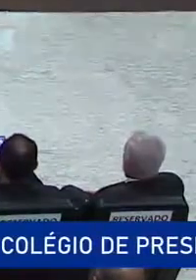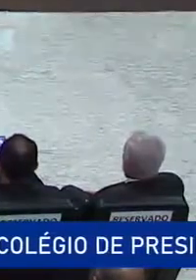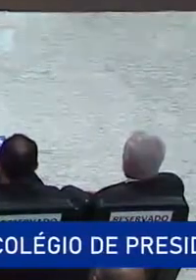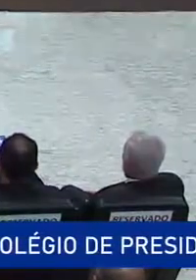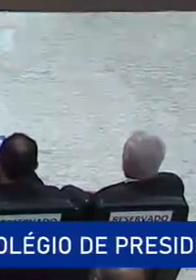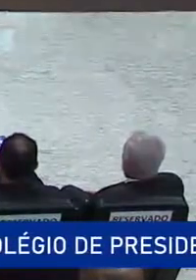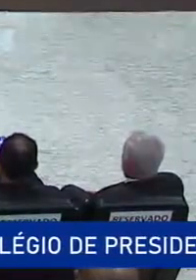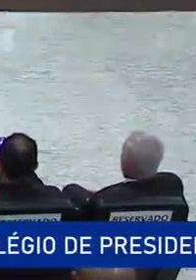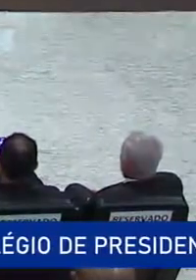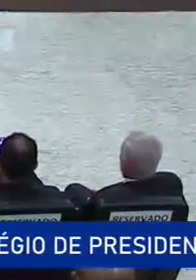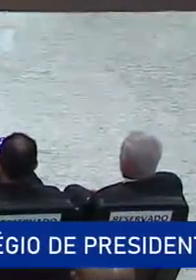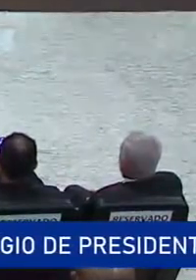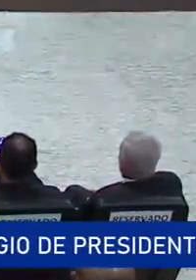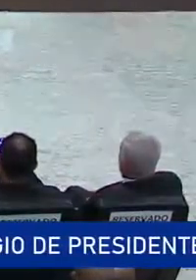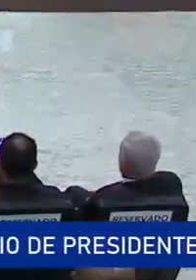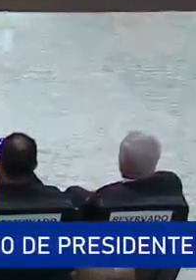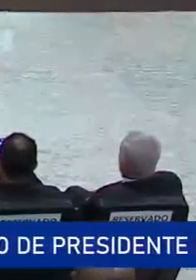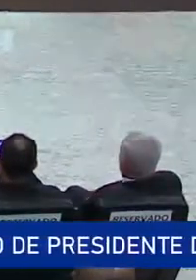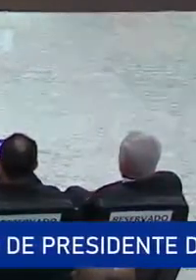Imagem ampla do plenário.